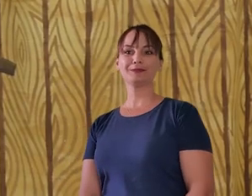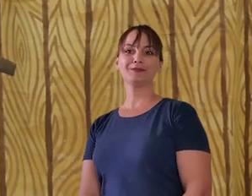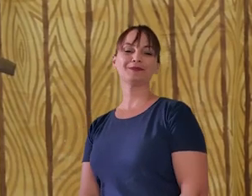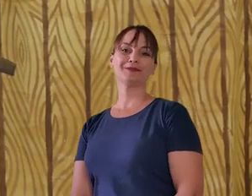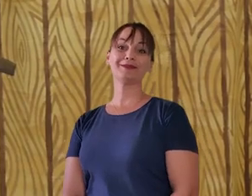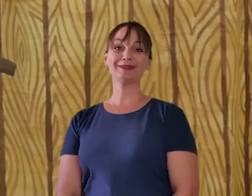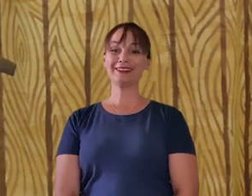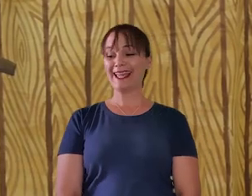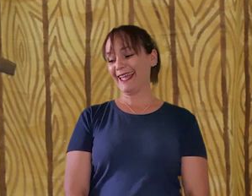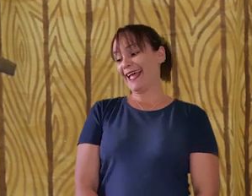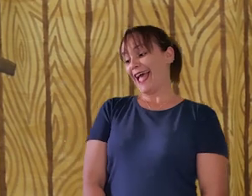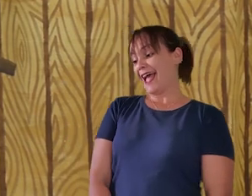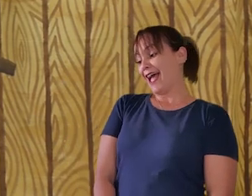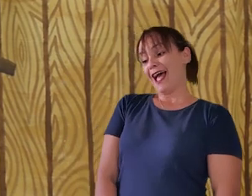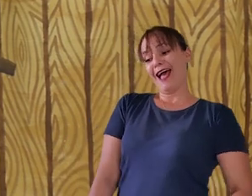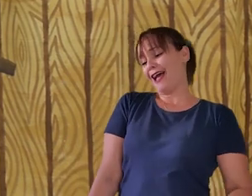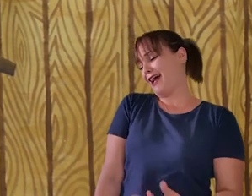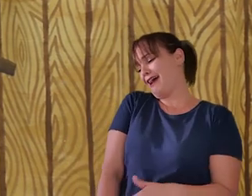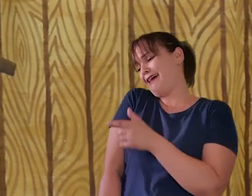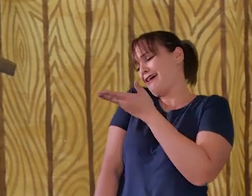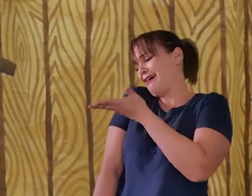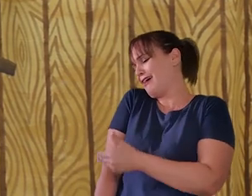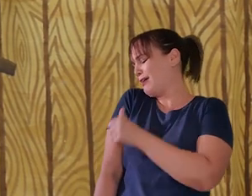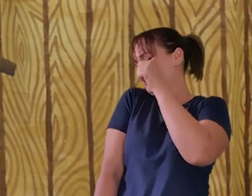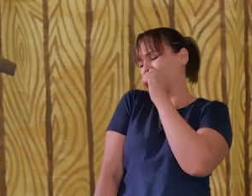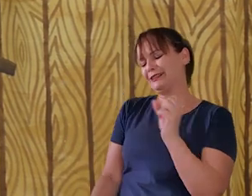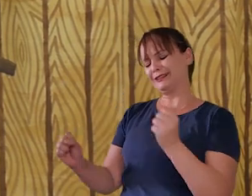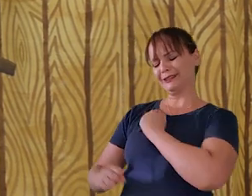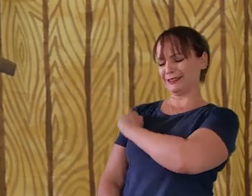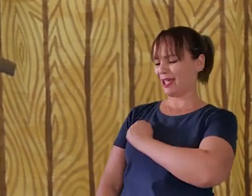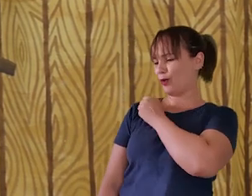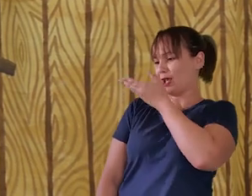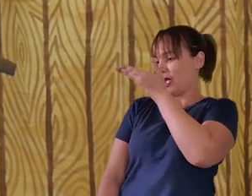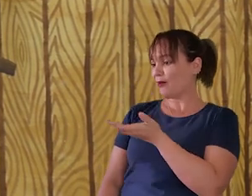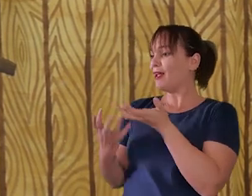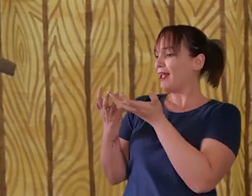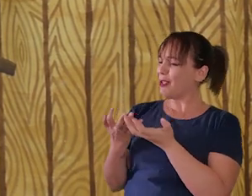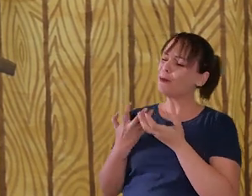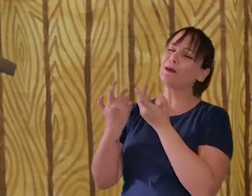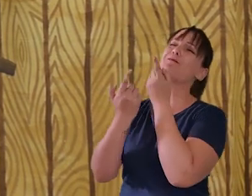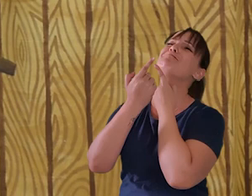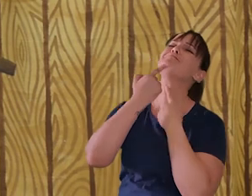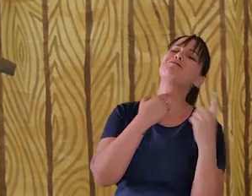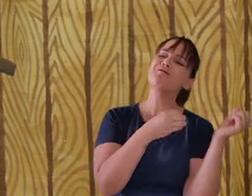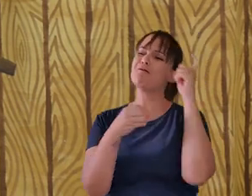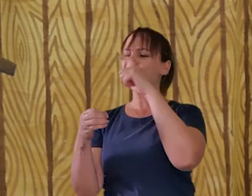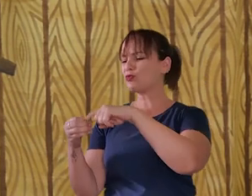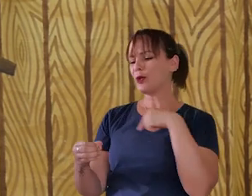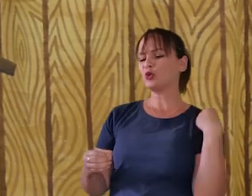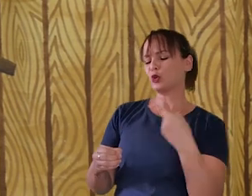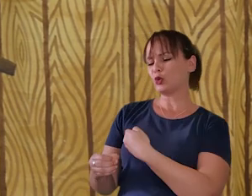Eita, Ritinha, que saudade de você! Eu queria mesmo era voltar pro nosso